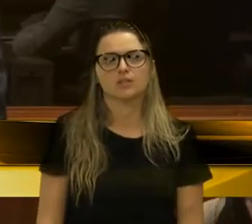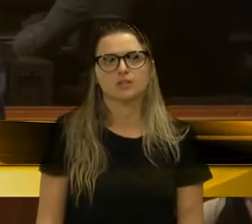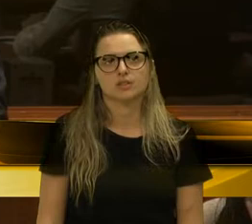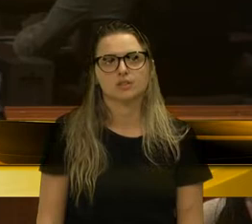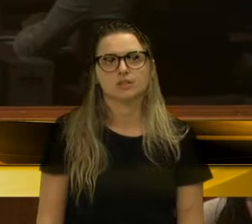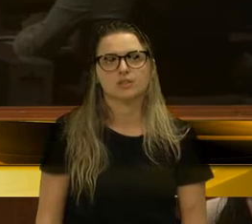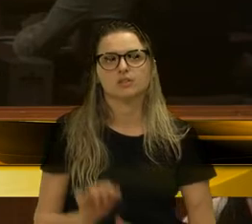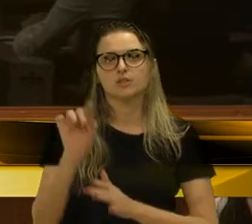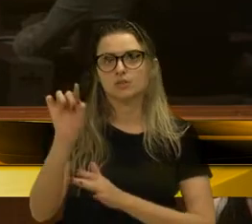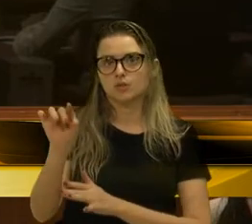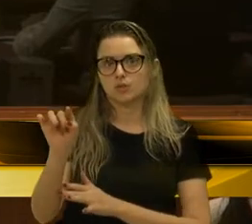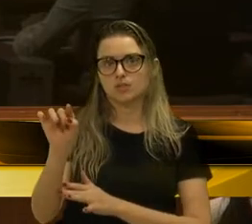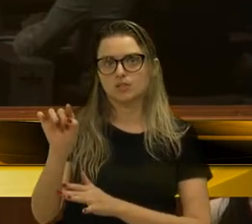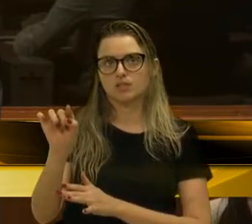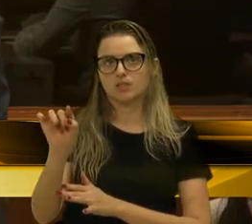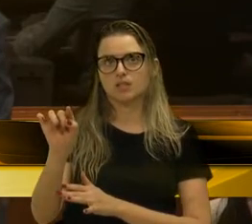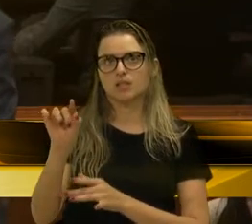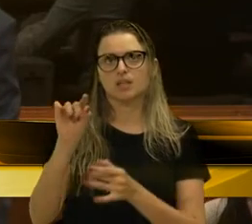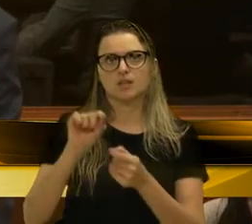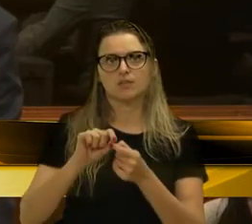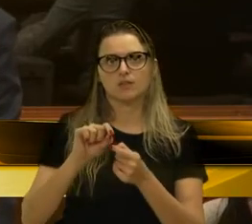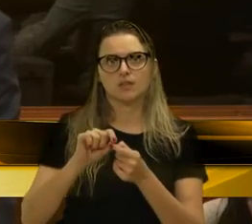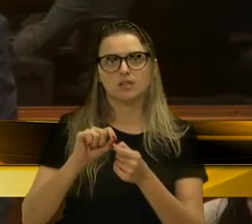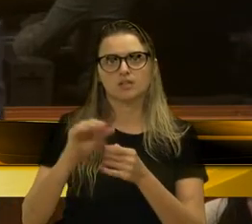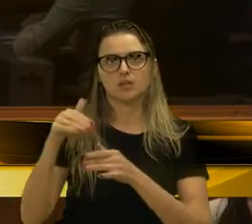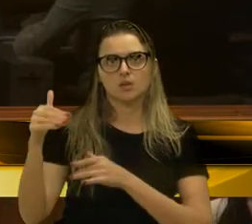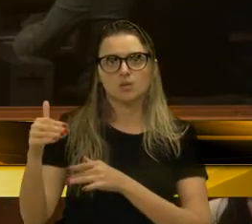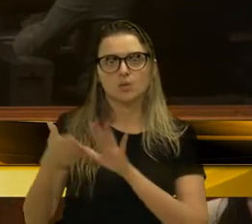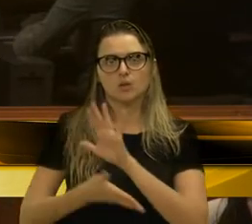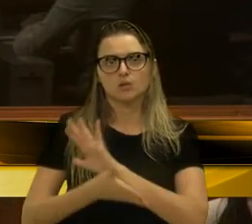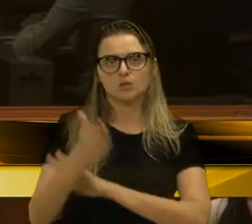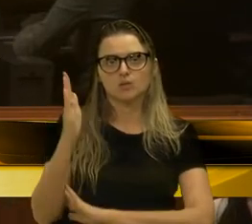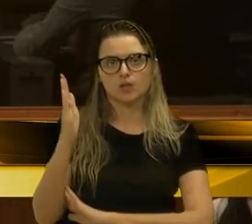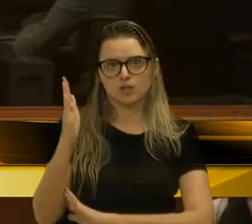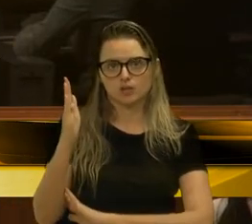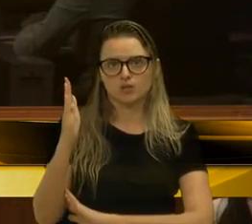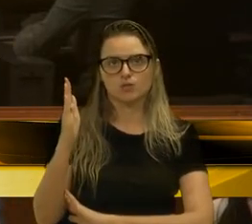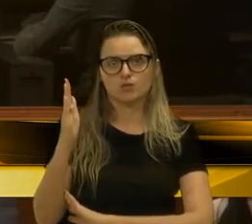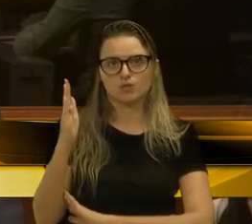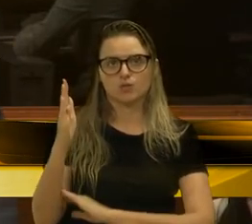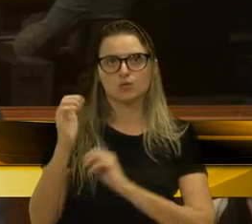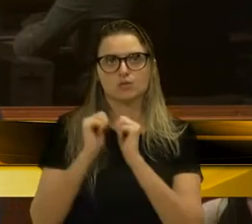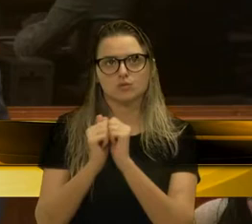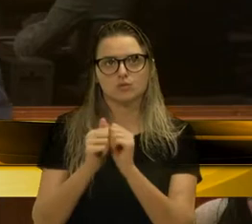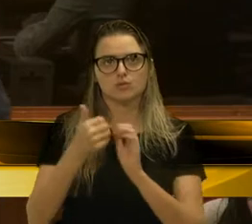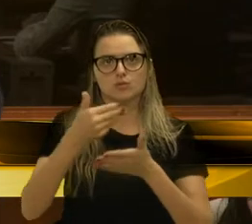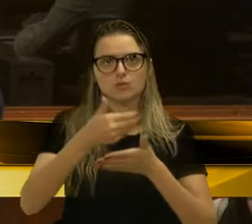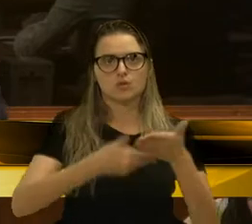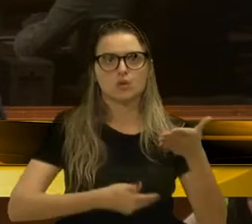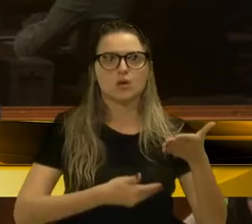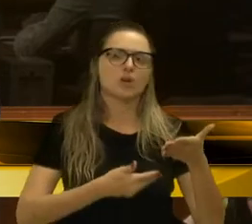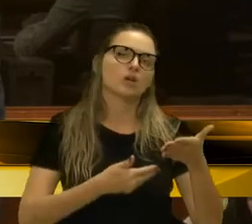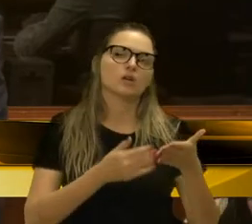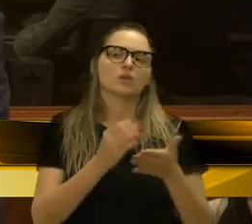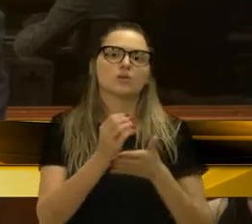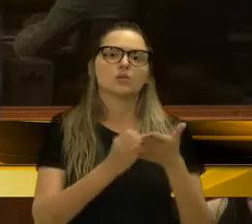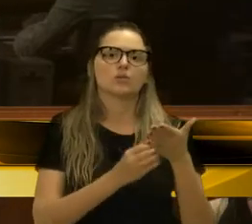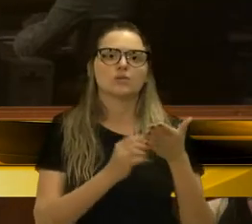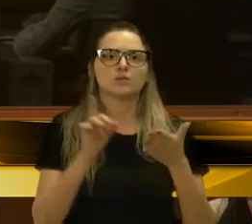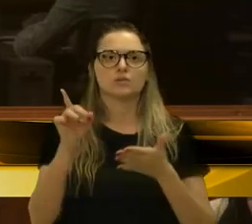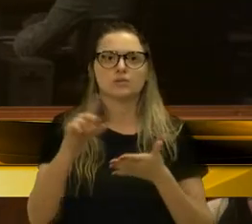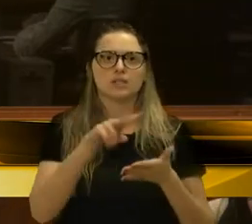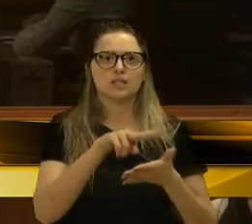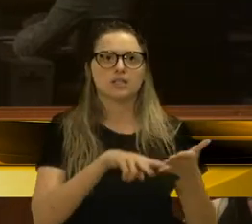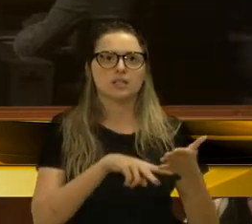Vossa Excelência comemorou efusivamente, da ocasião da viagem, através de uma nota oficial da Prefeitura, que Vossa Excelência leu